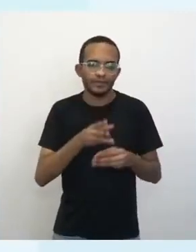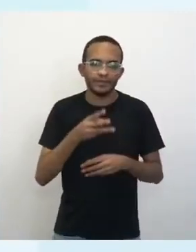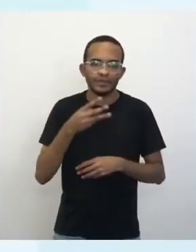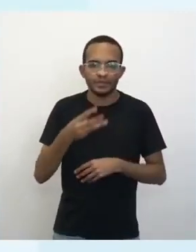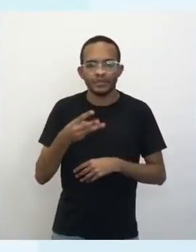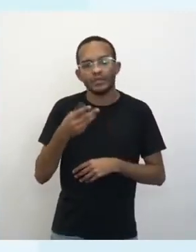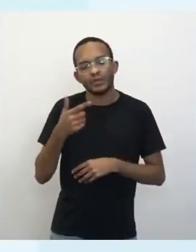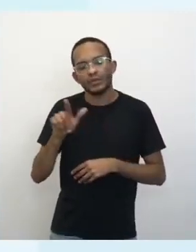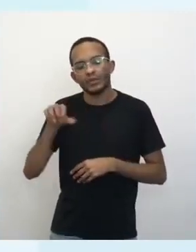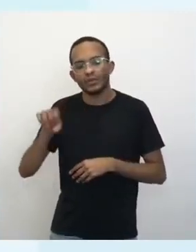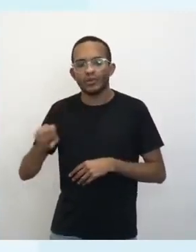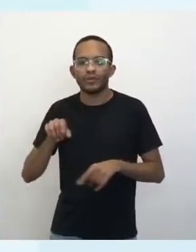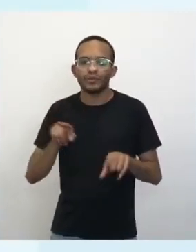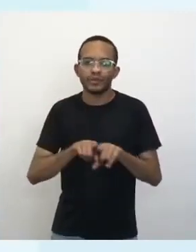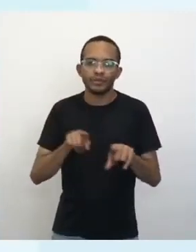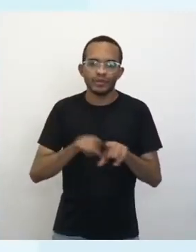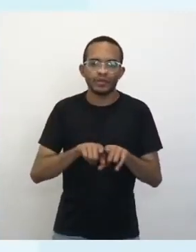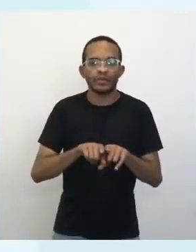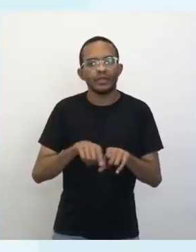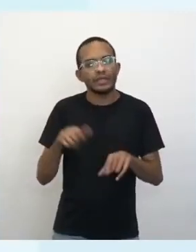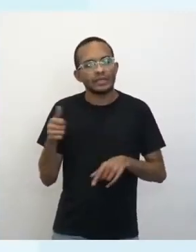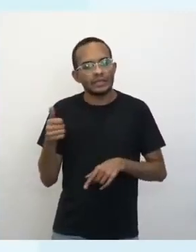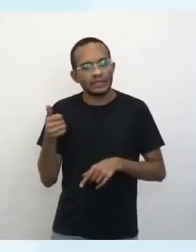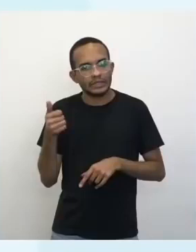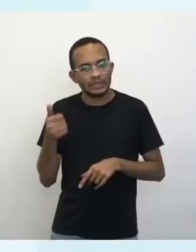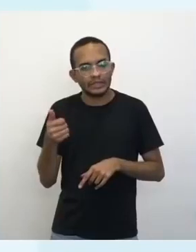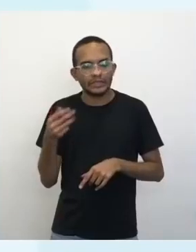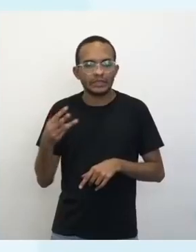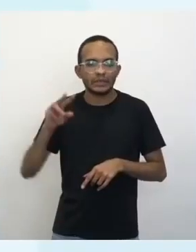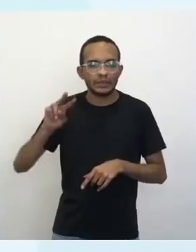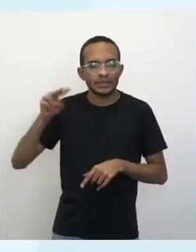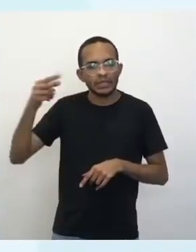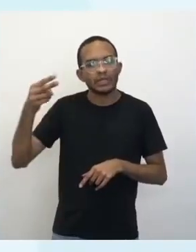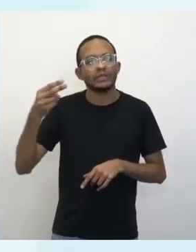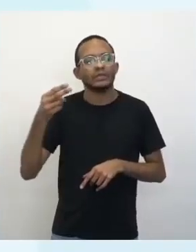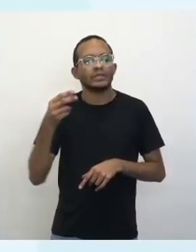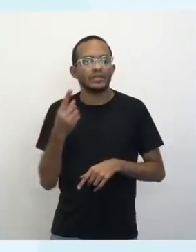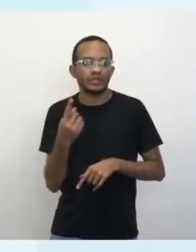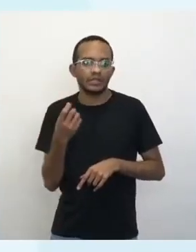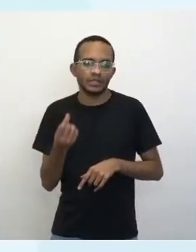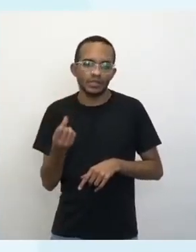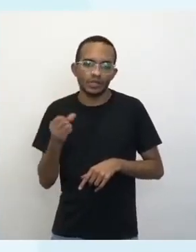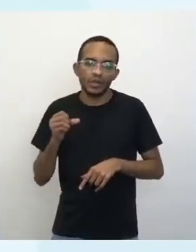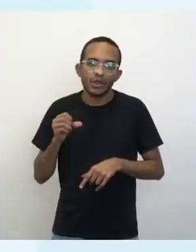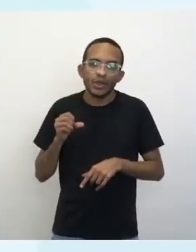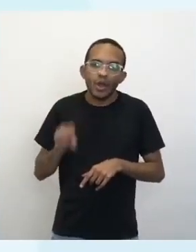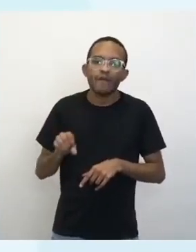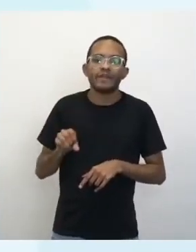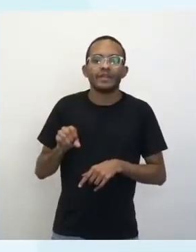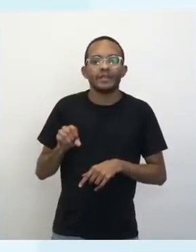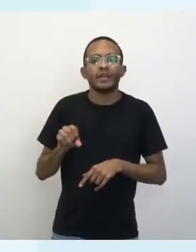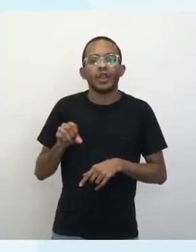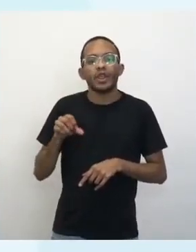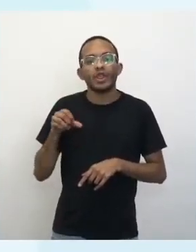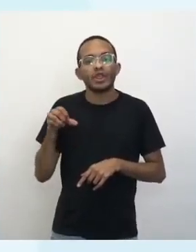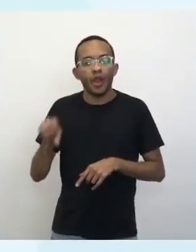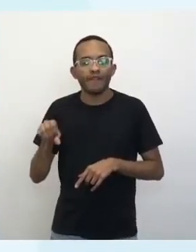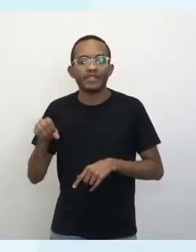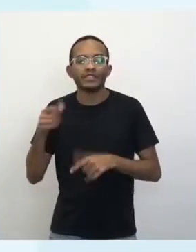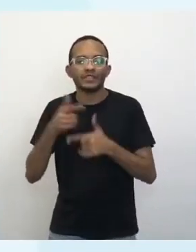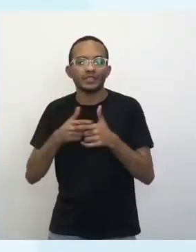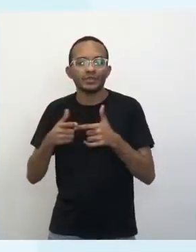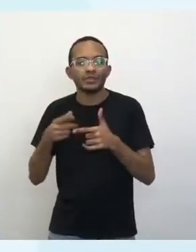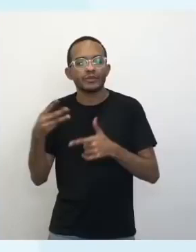com 9. 13 ao quadrado, 169. E 9 dividido por 3, 3. Então, nós